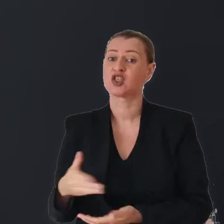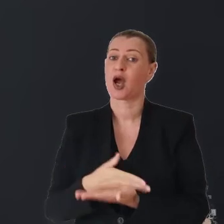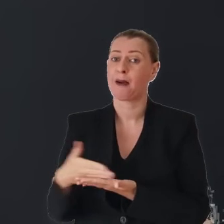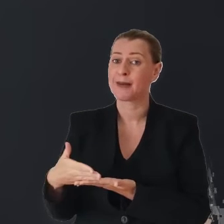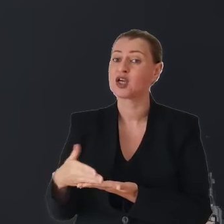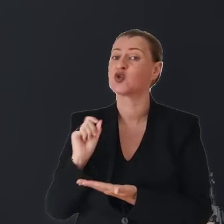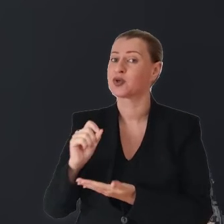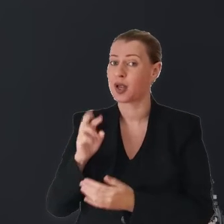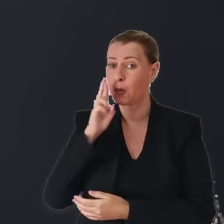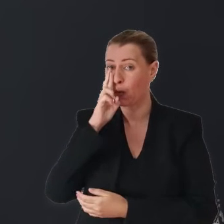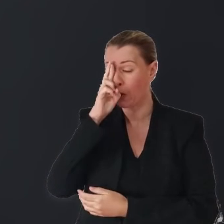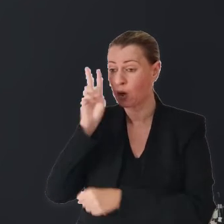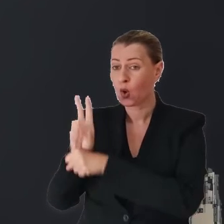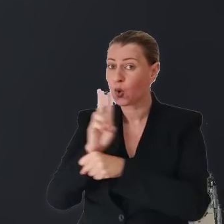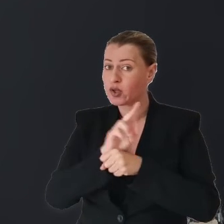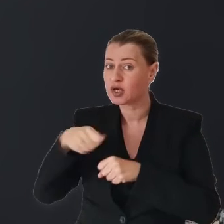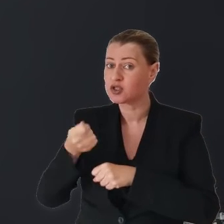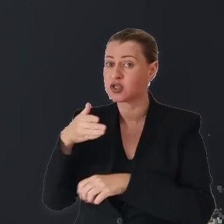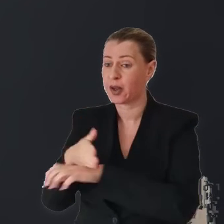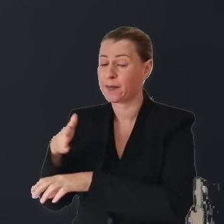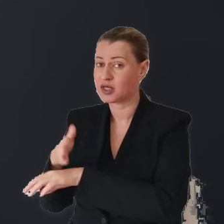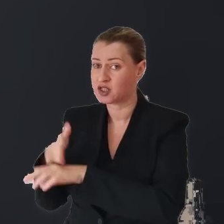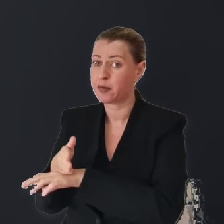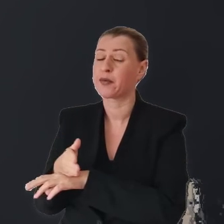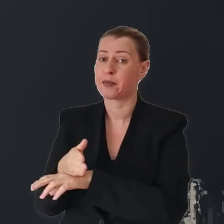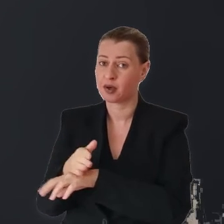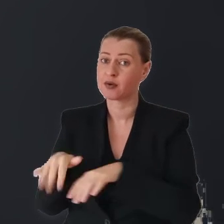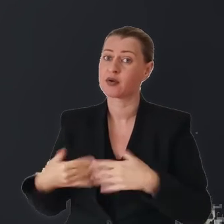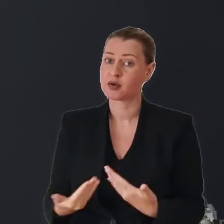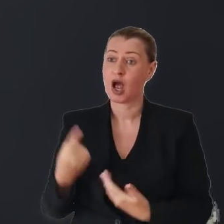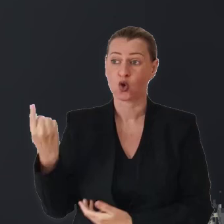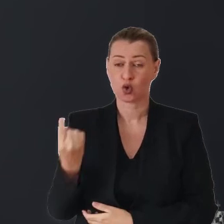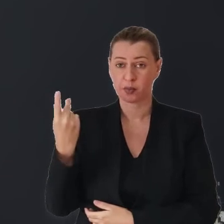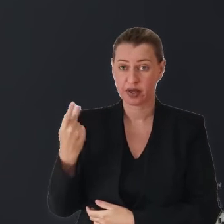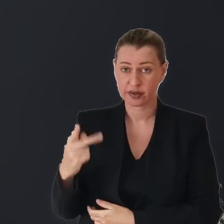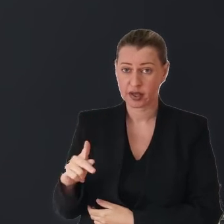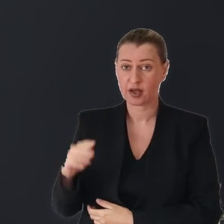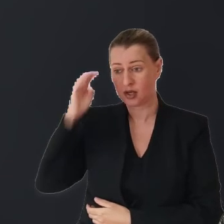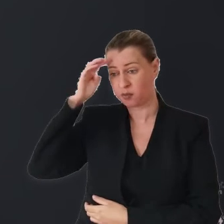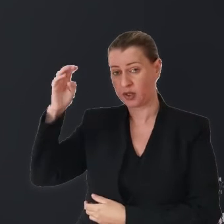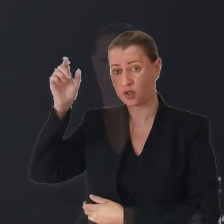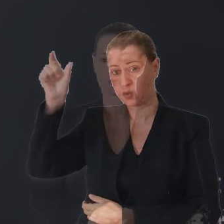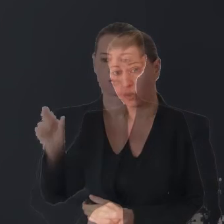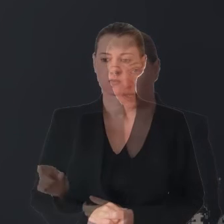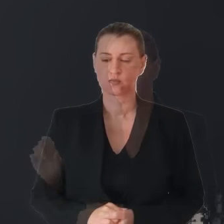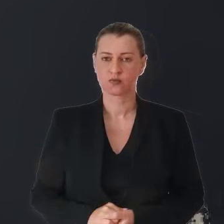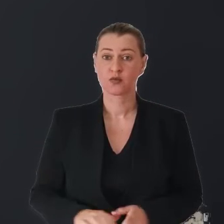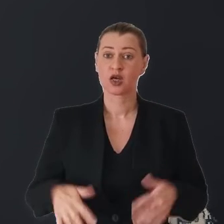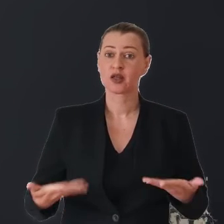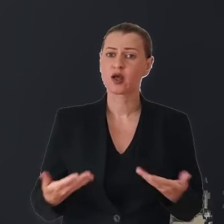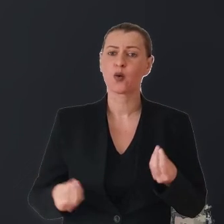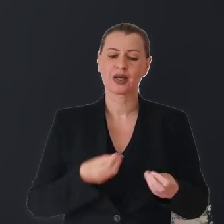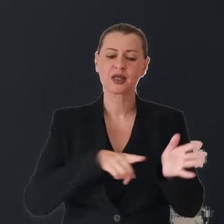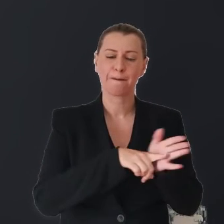riscos, né, protegendo os participantes, a dignidade dos participantes, a autonomia, e olhando desta forma, assim.